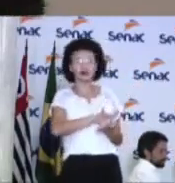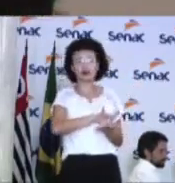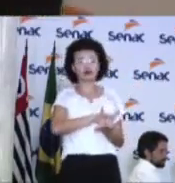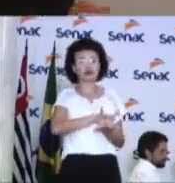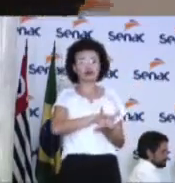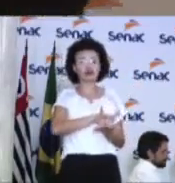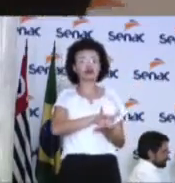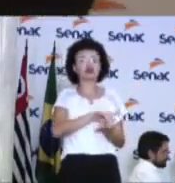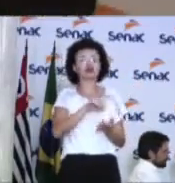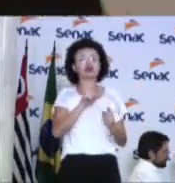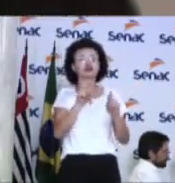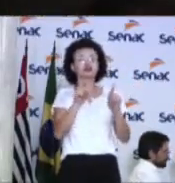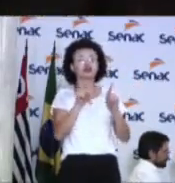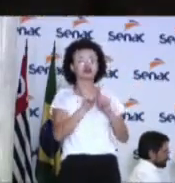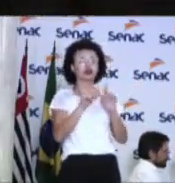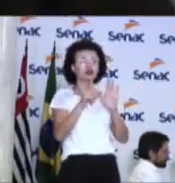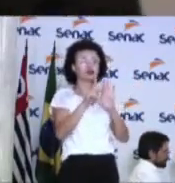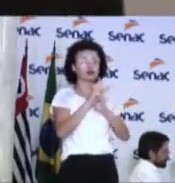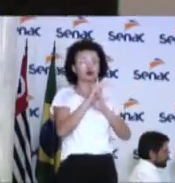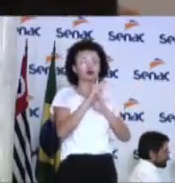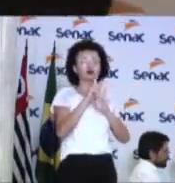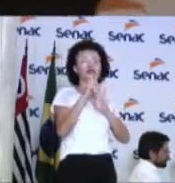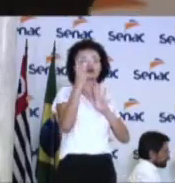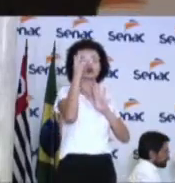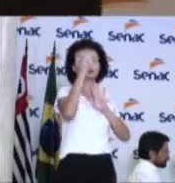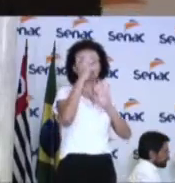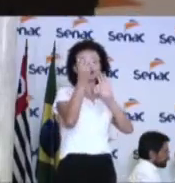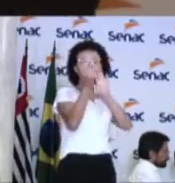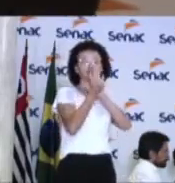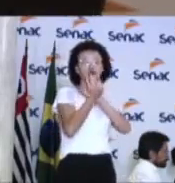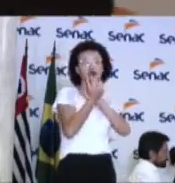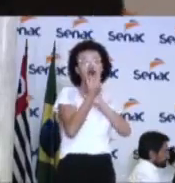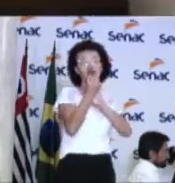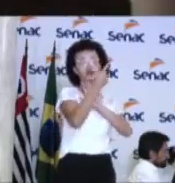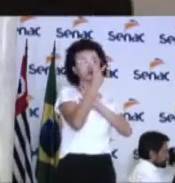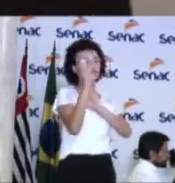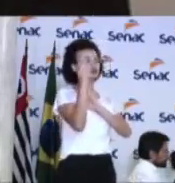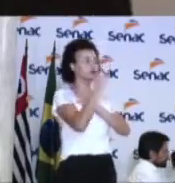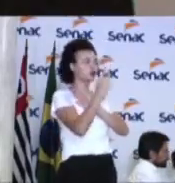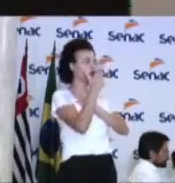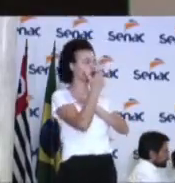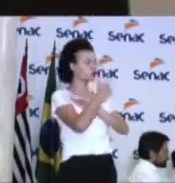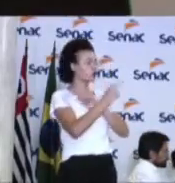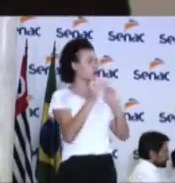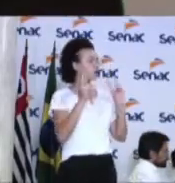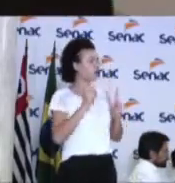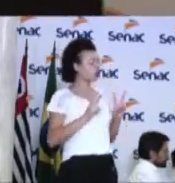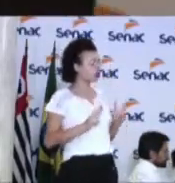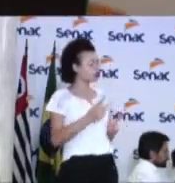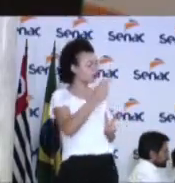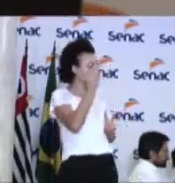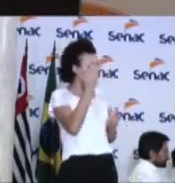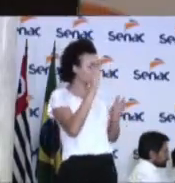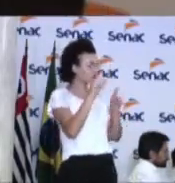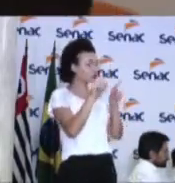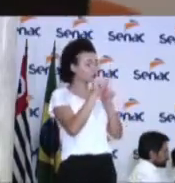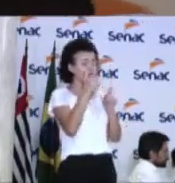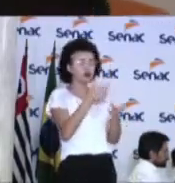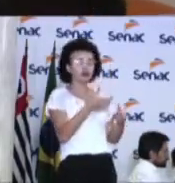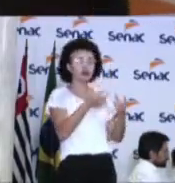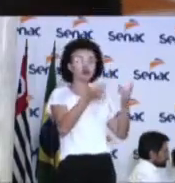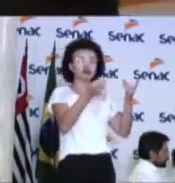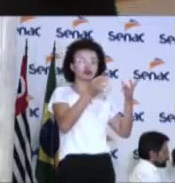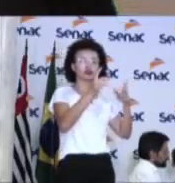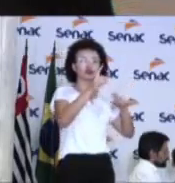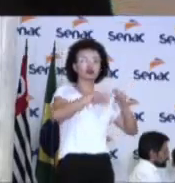case de marca que conseguiu transferir valores, vender mais produto, mas com